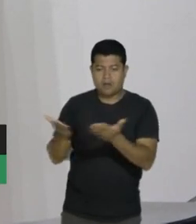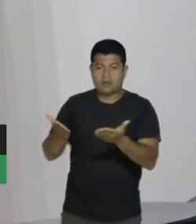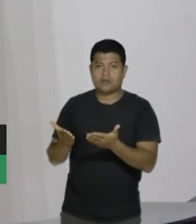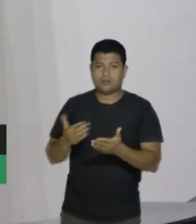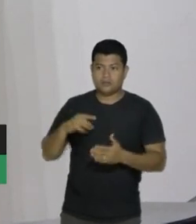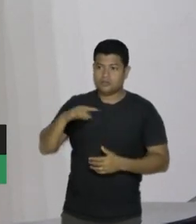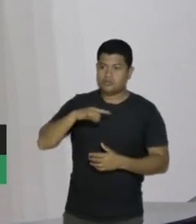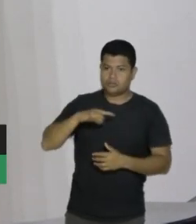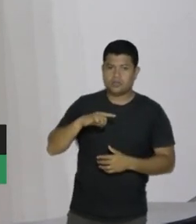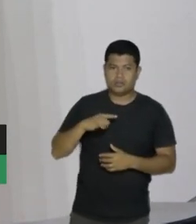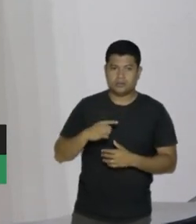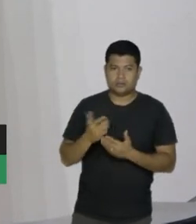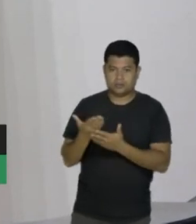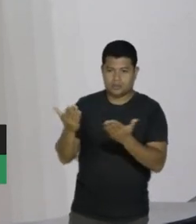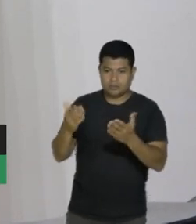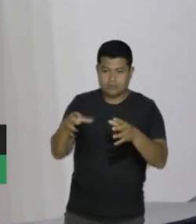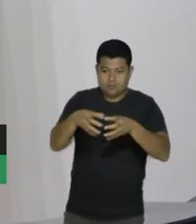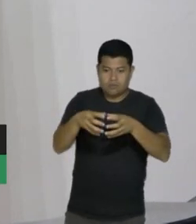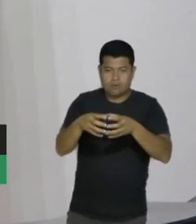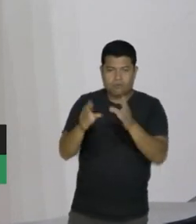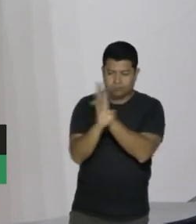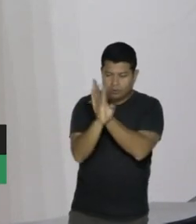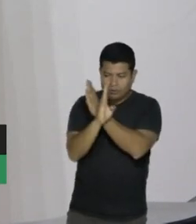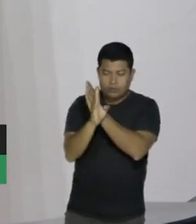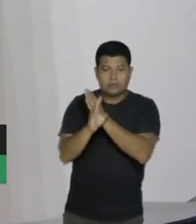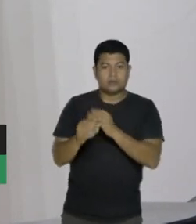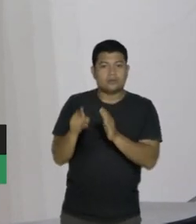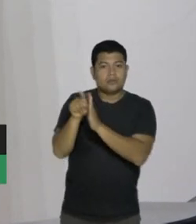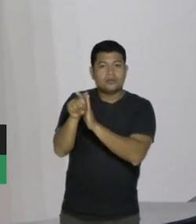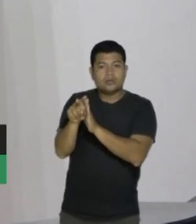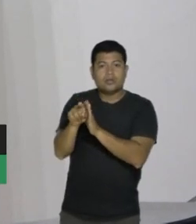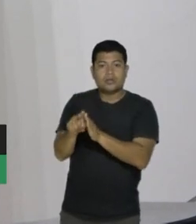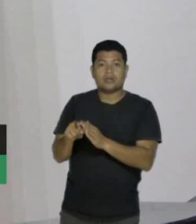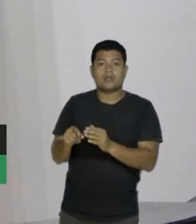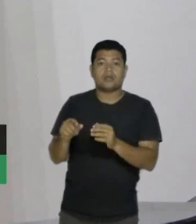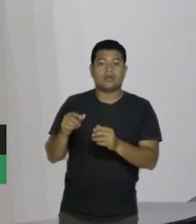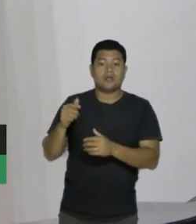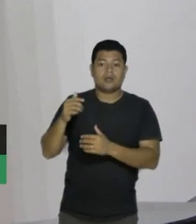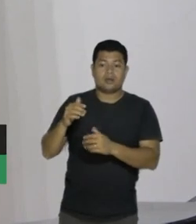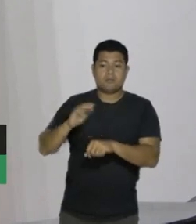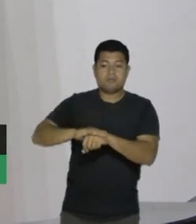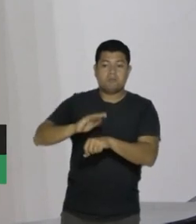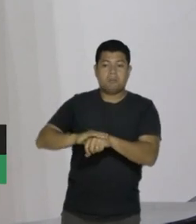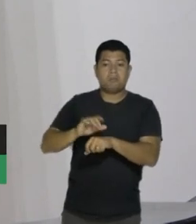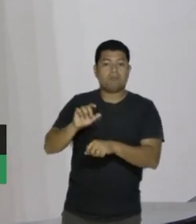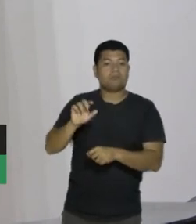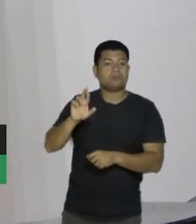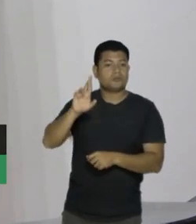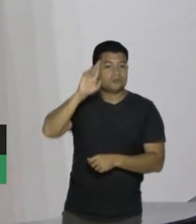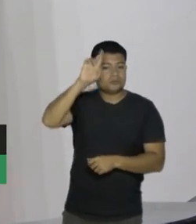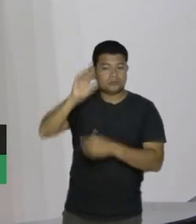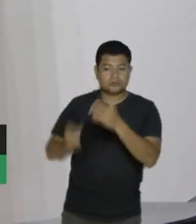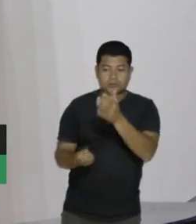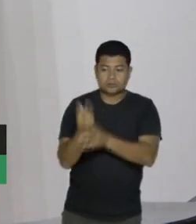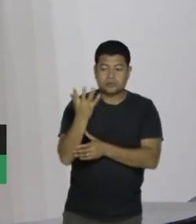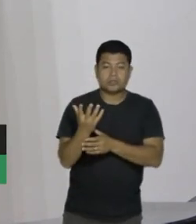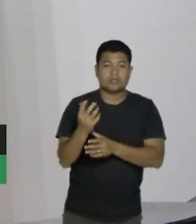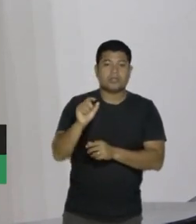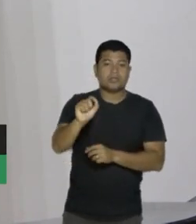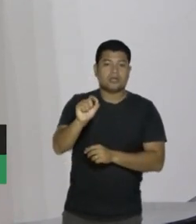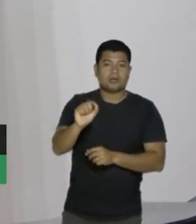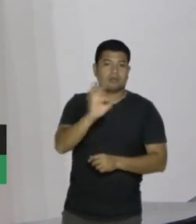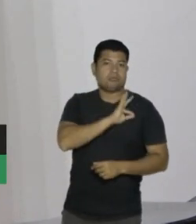inteligência esse sistema foi desenvolvido por um policial civil de Santa Catarina um policial civil lá de